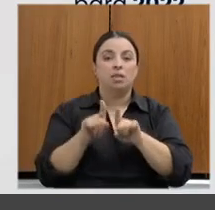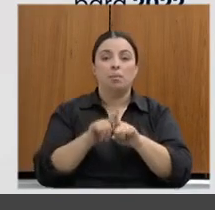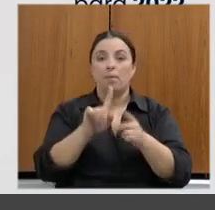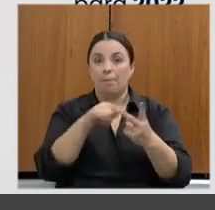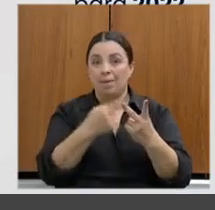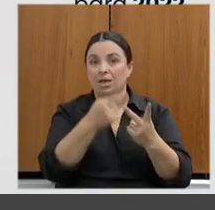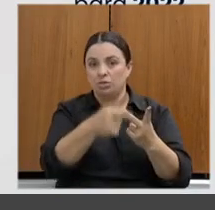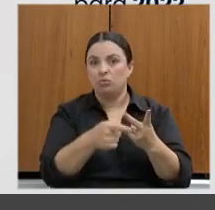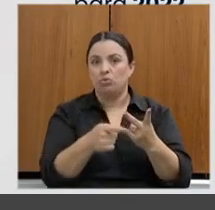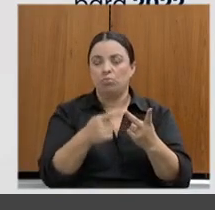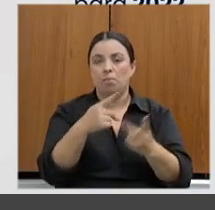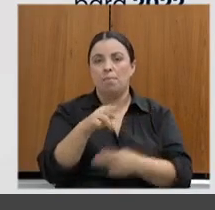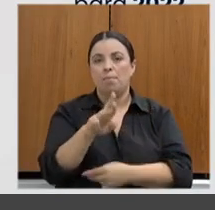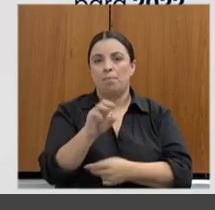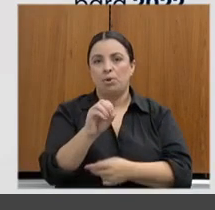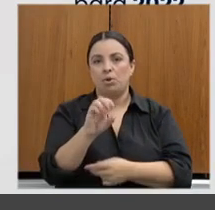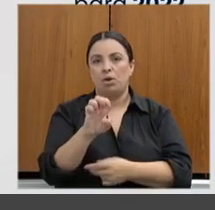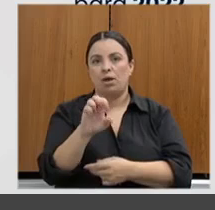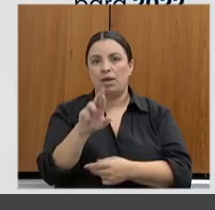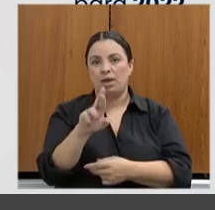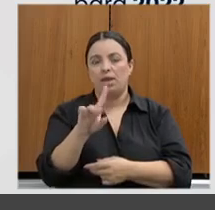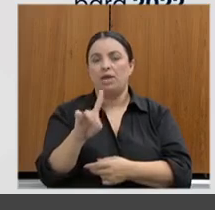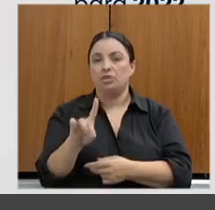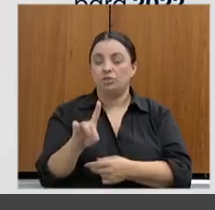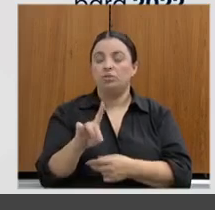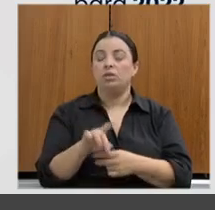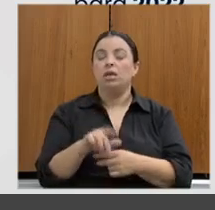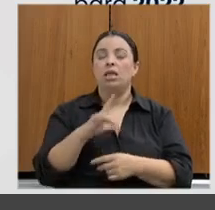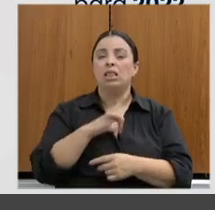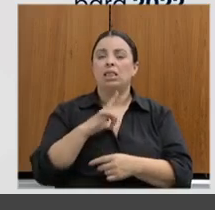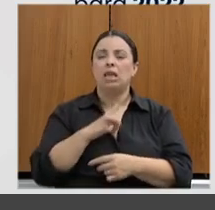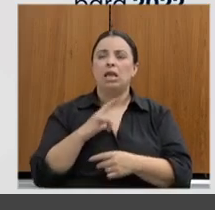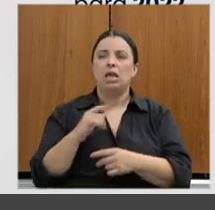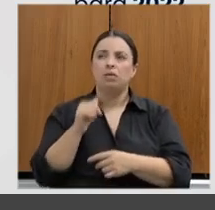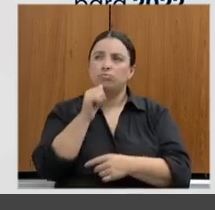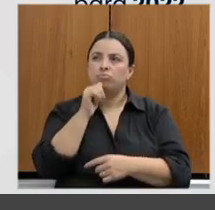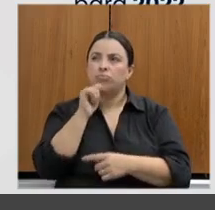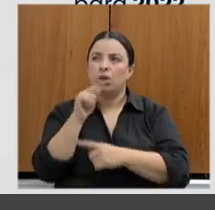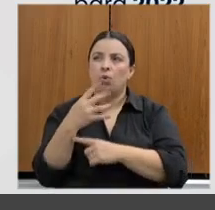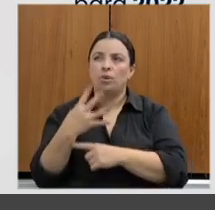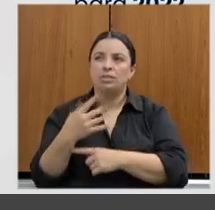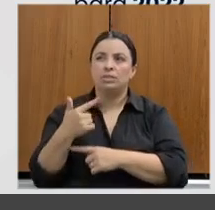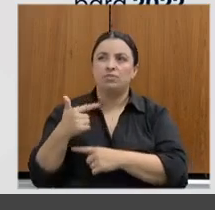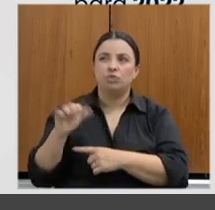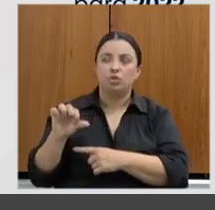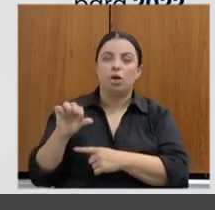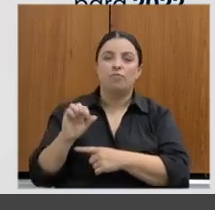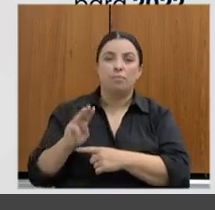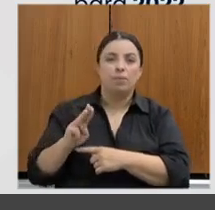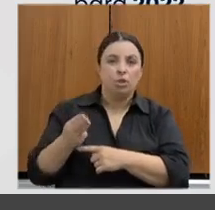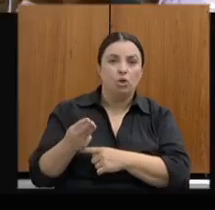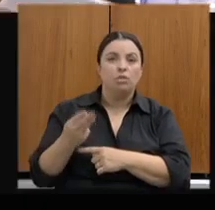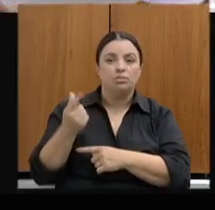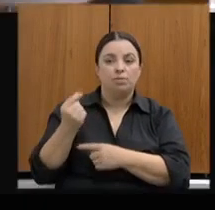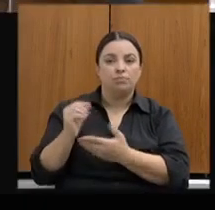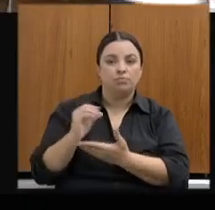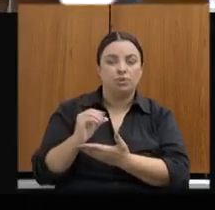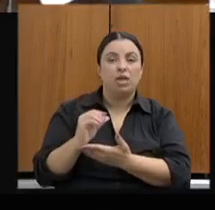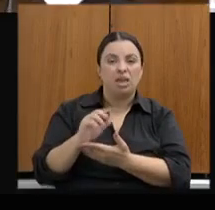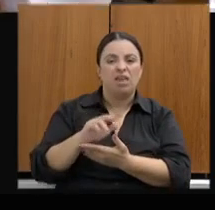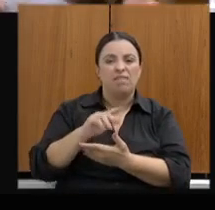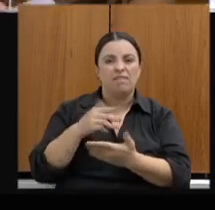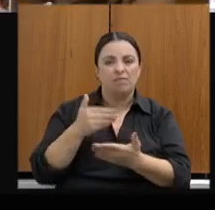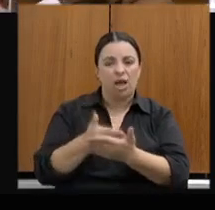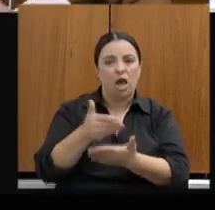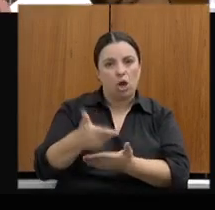então ainda tem em torno de quase 429 melhores para investimento que deve chegar em 22